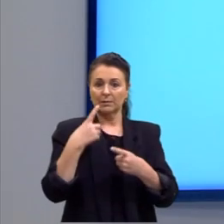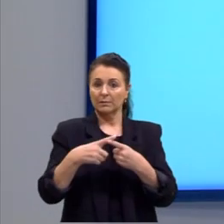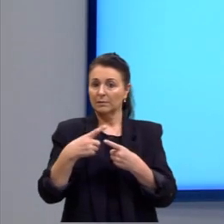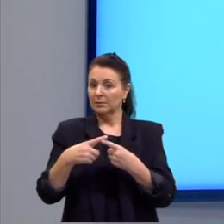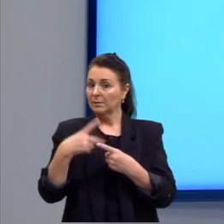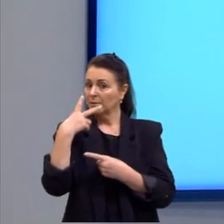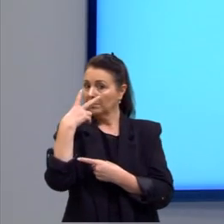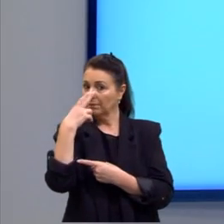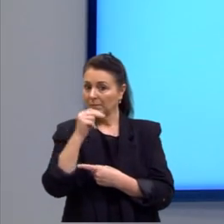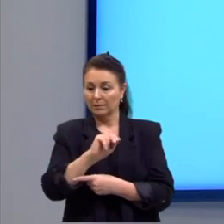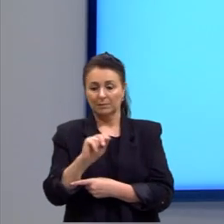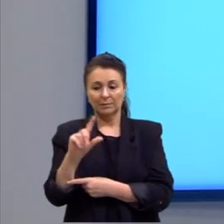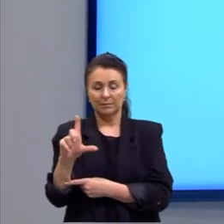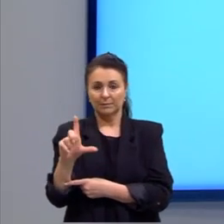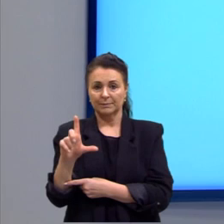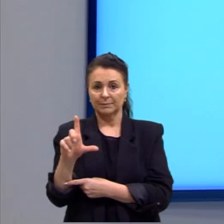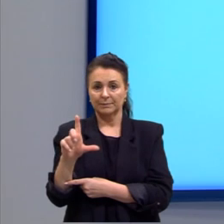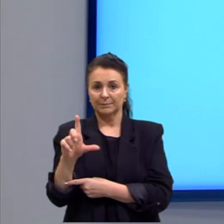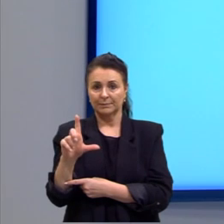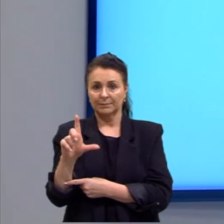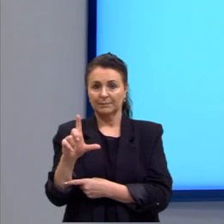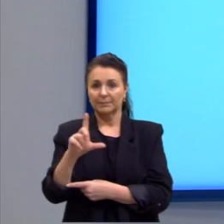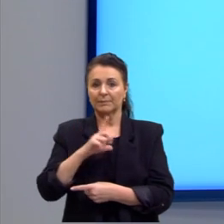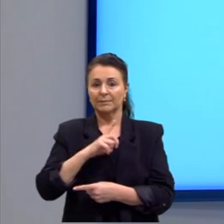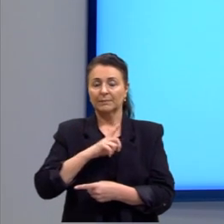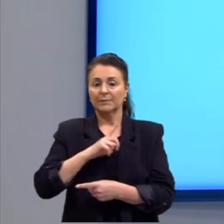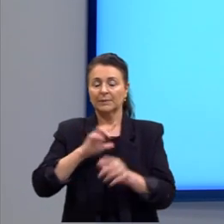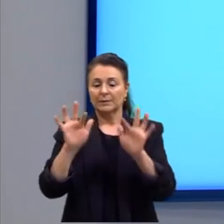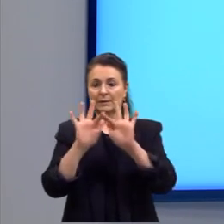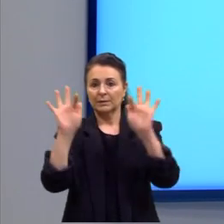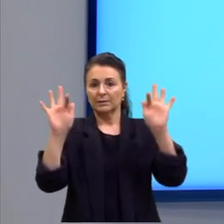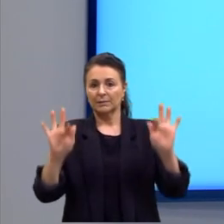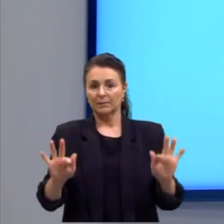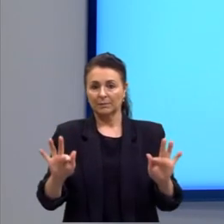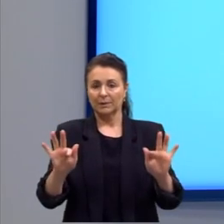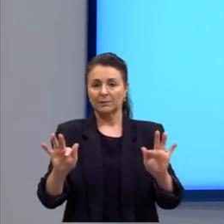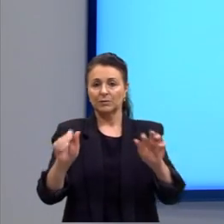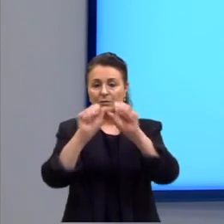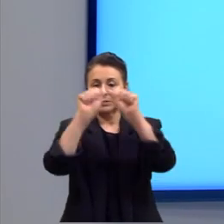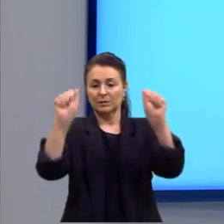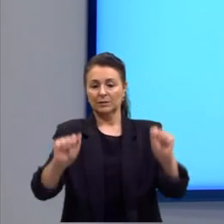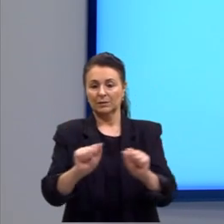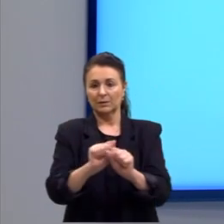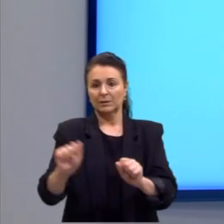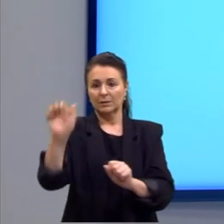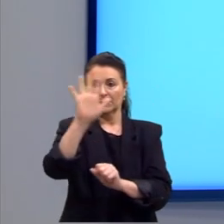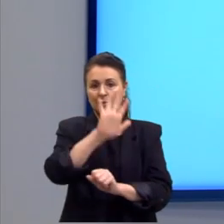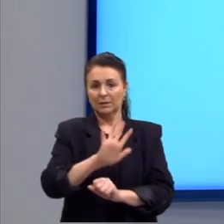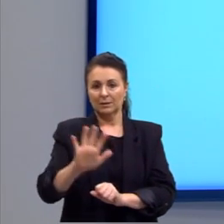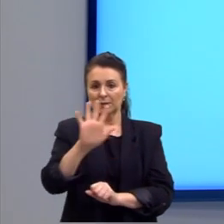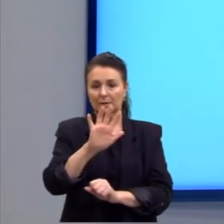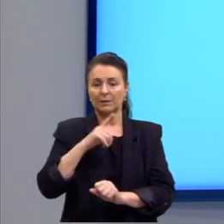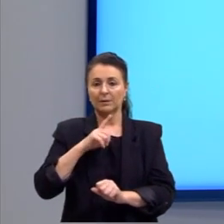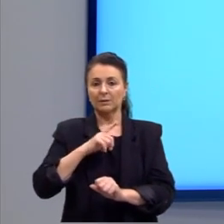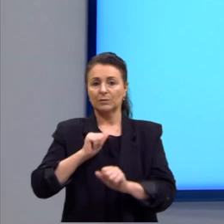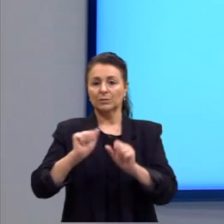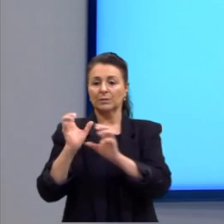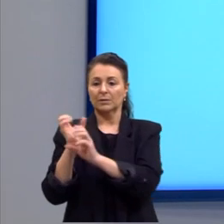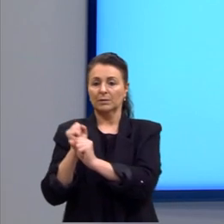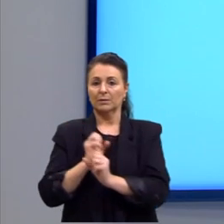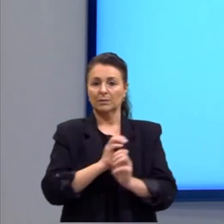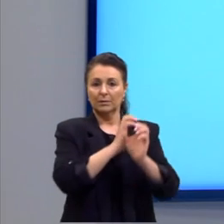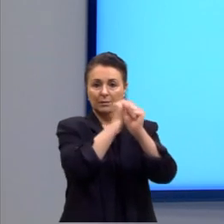serem quatro lados então aí nós temos fórmulas de área e perímetro e a